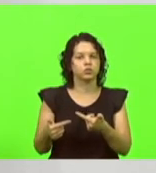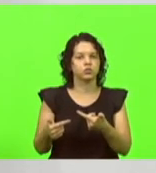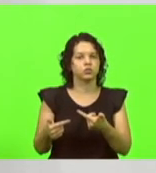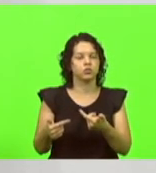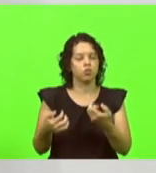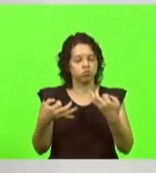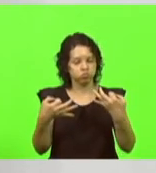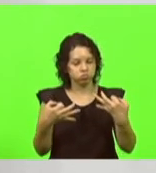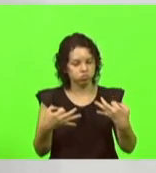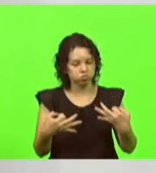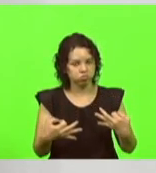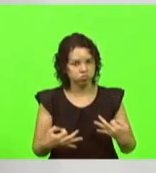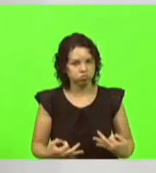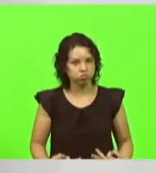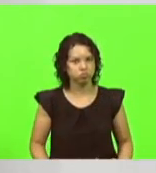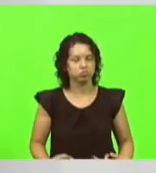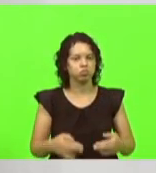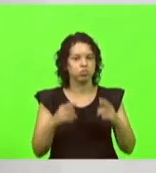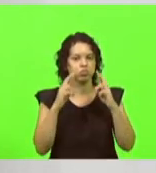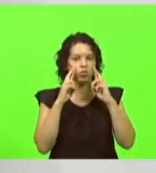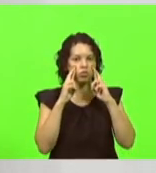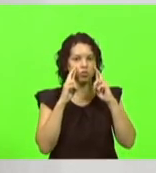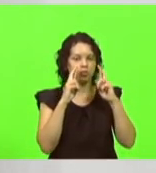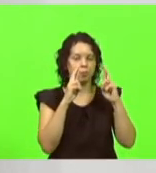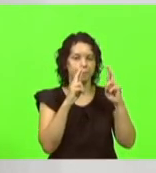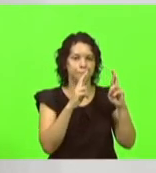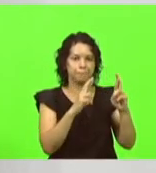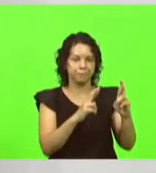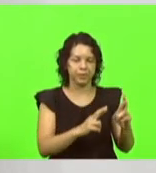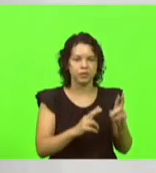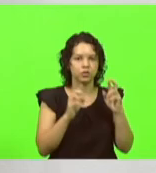e dignidade. Gostaria tanto